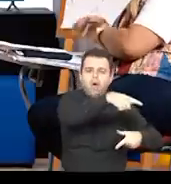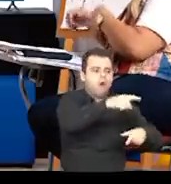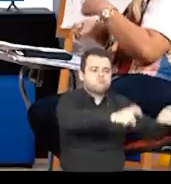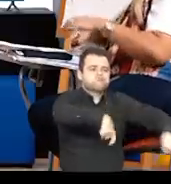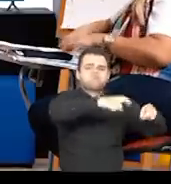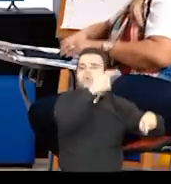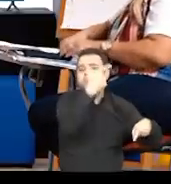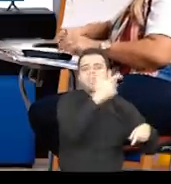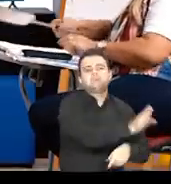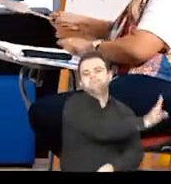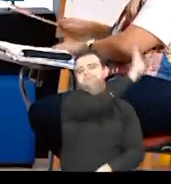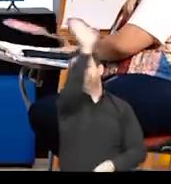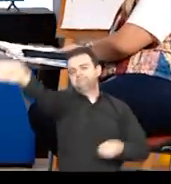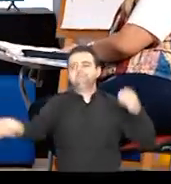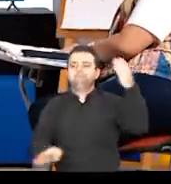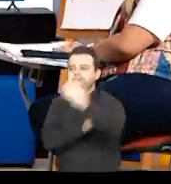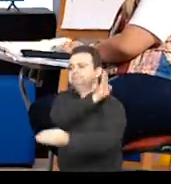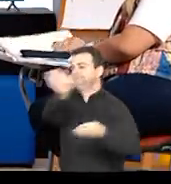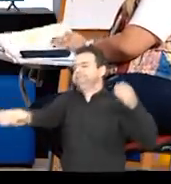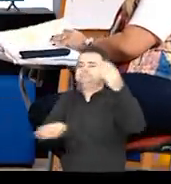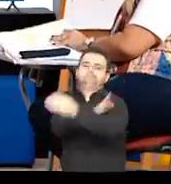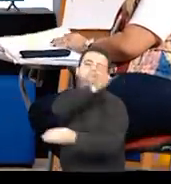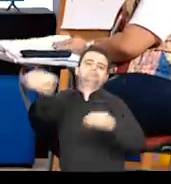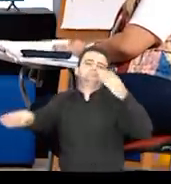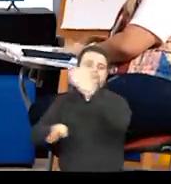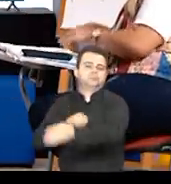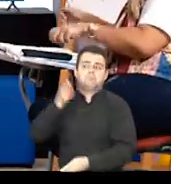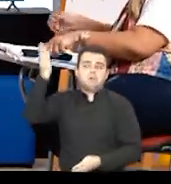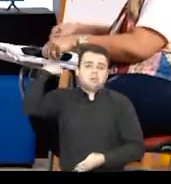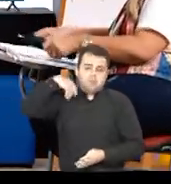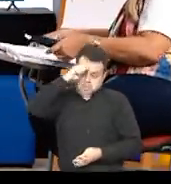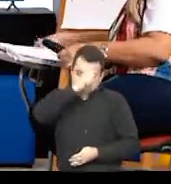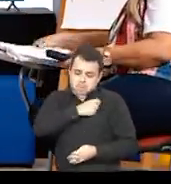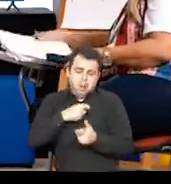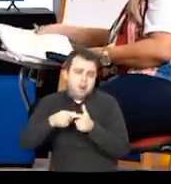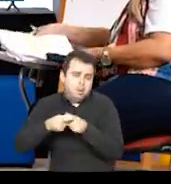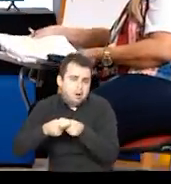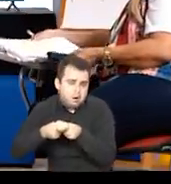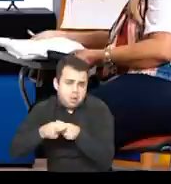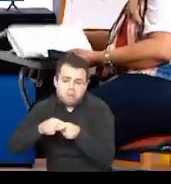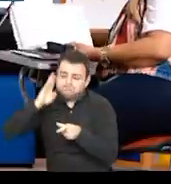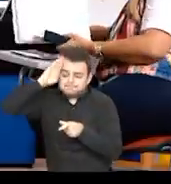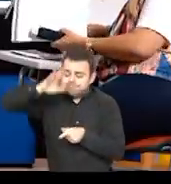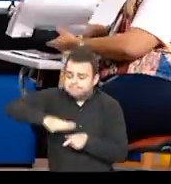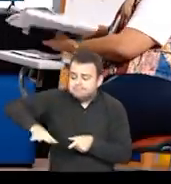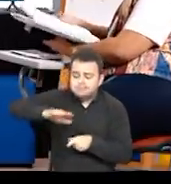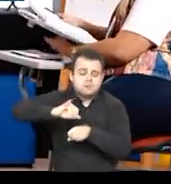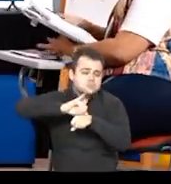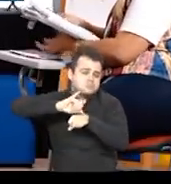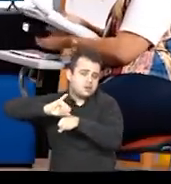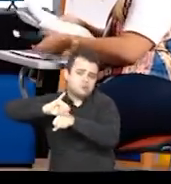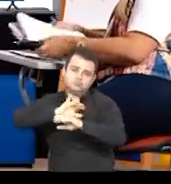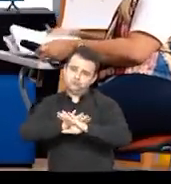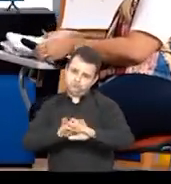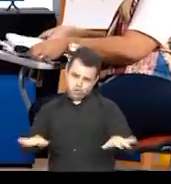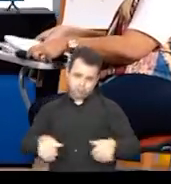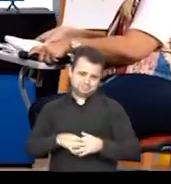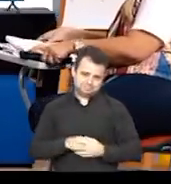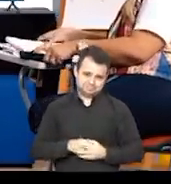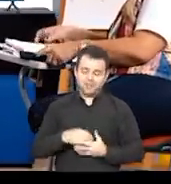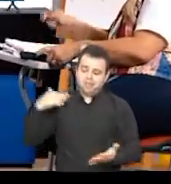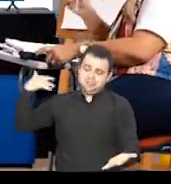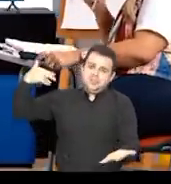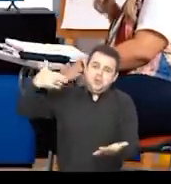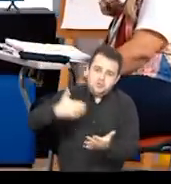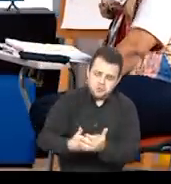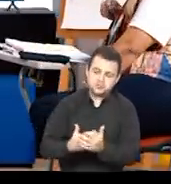só a zona urbana oferecia. Rio Preto era pequena e o centro era toda a cidade. Acredito que nós falamos assim até